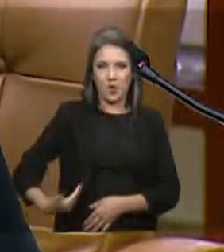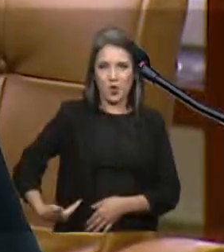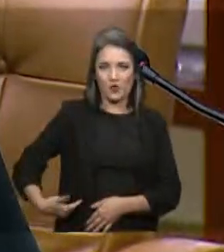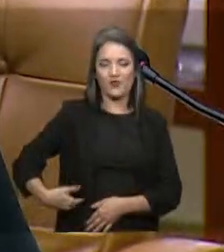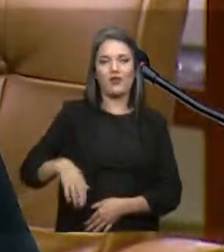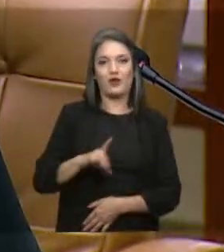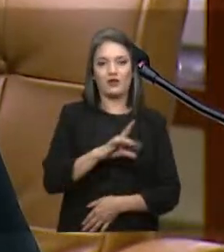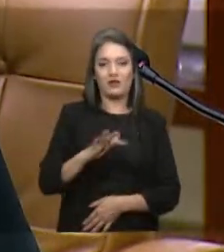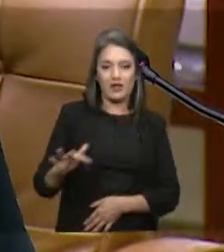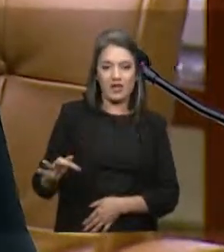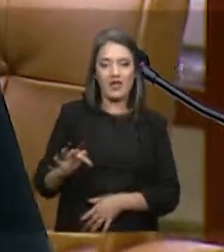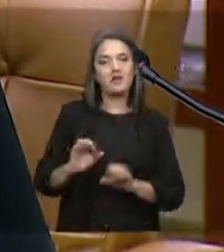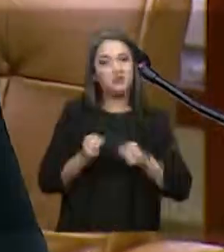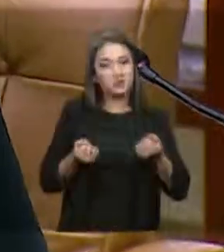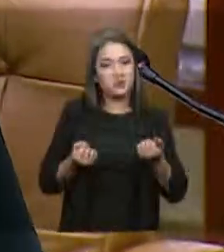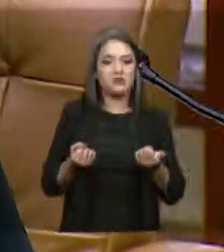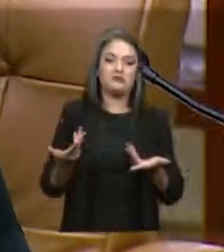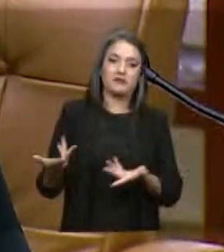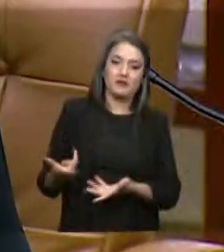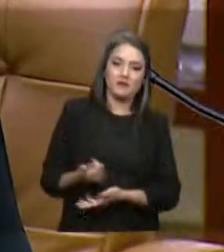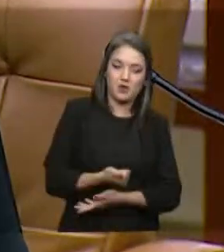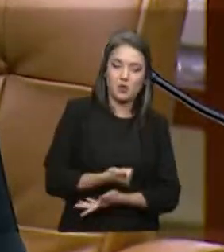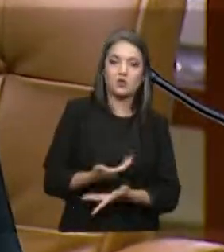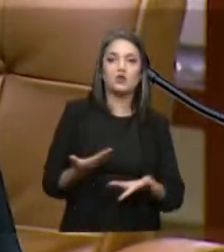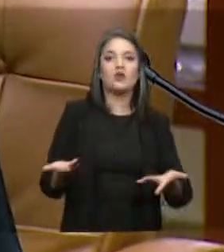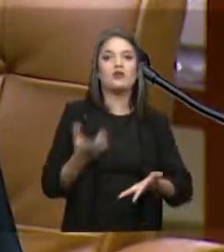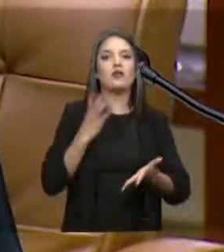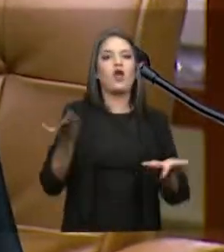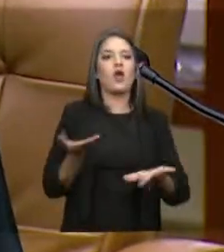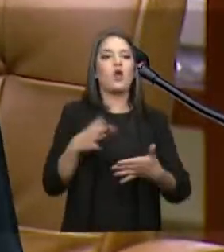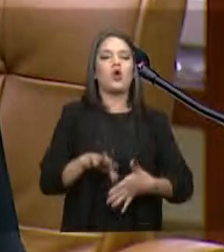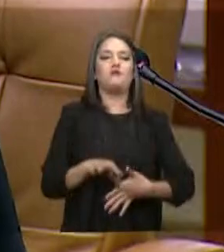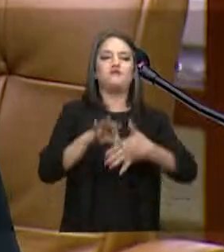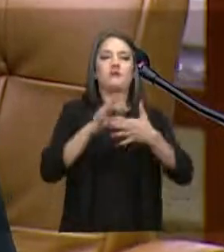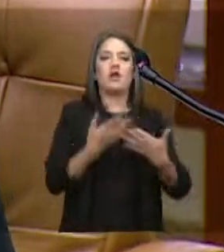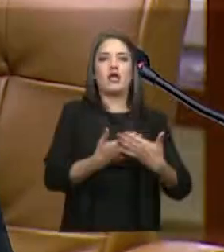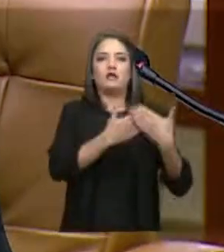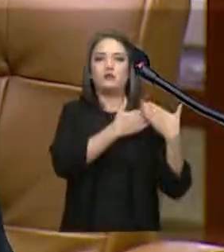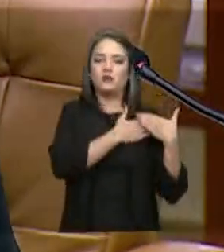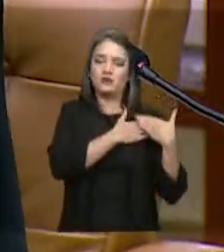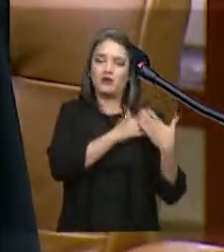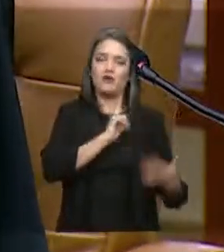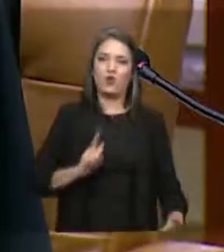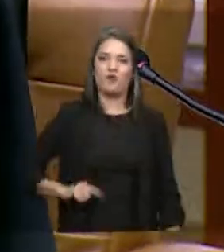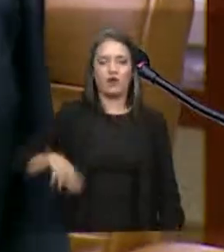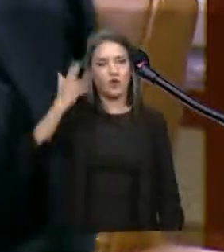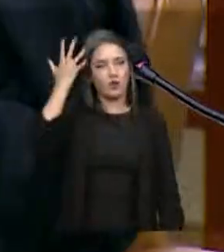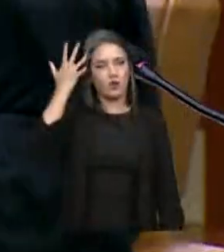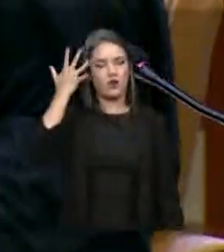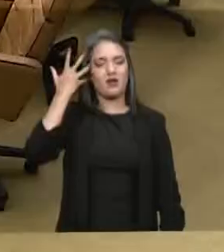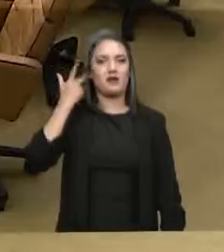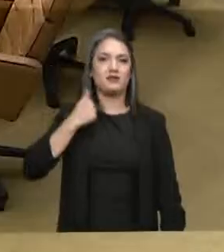comandado pela governadora pela vice-governador em exercício na governança Governador